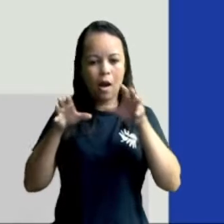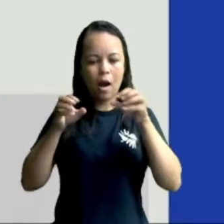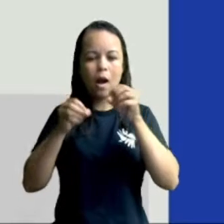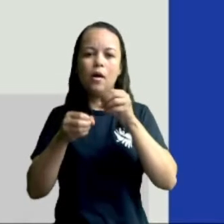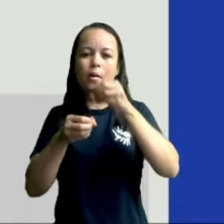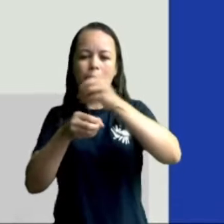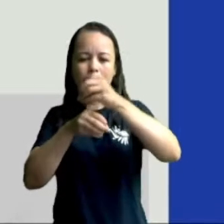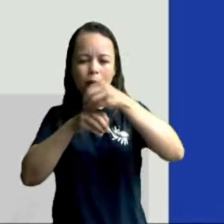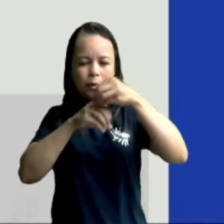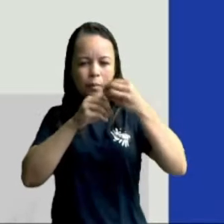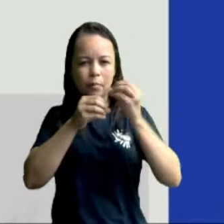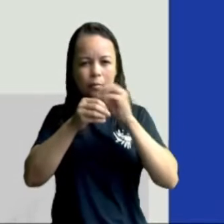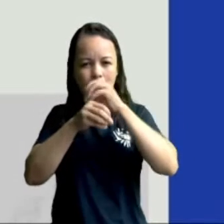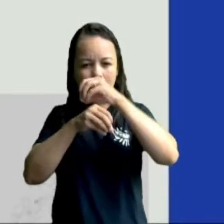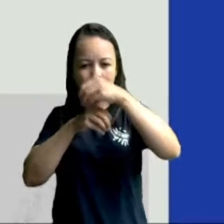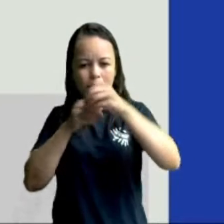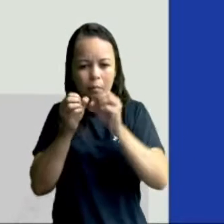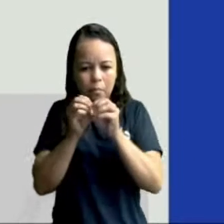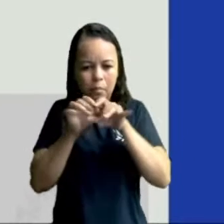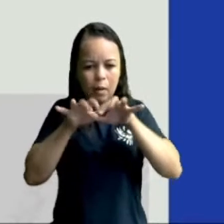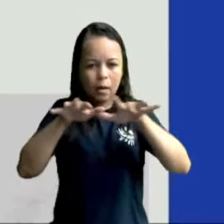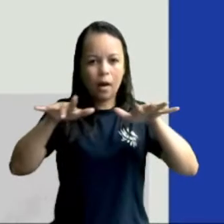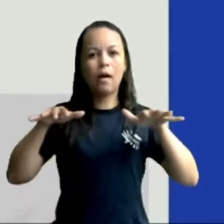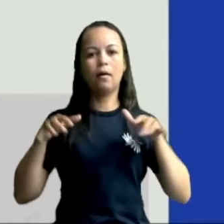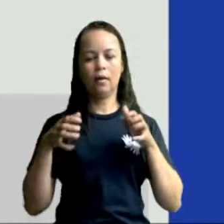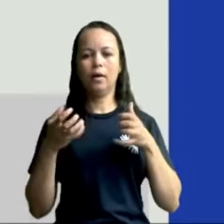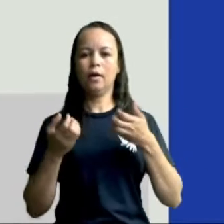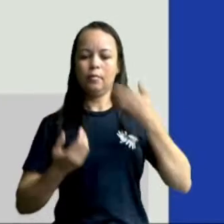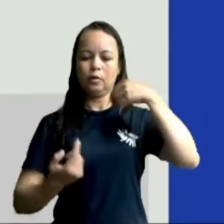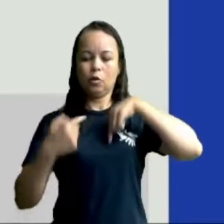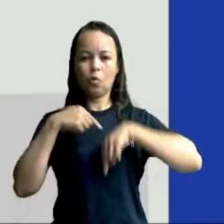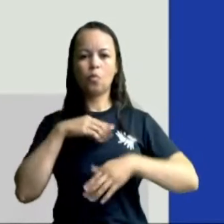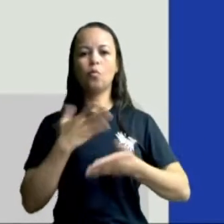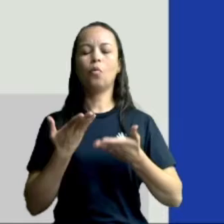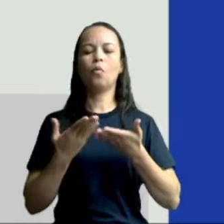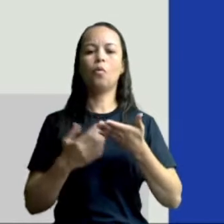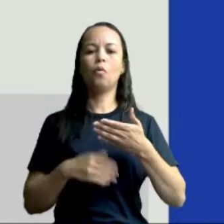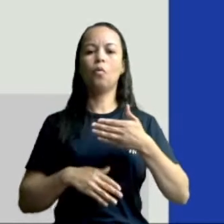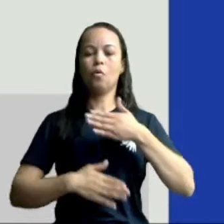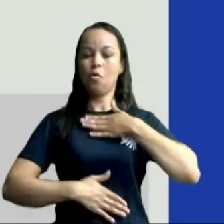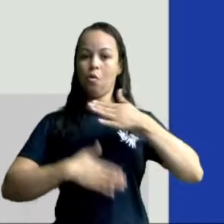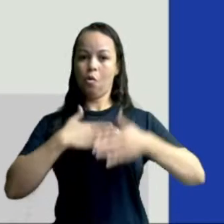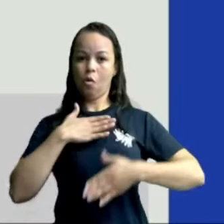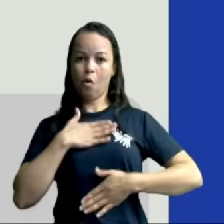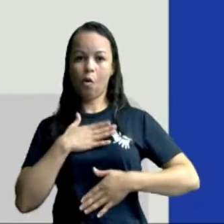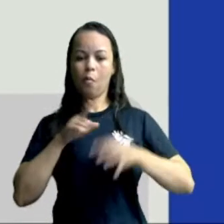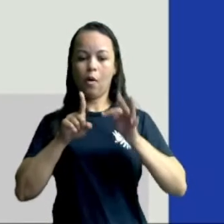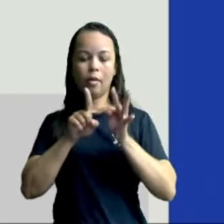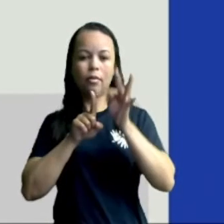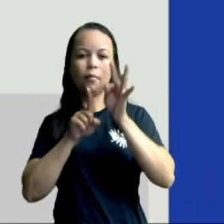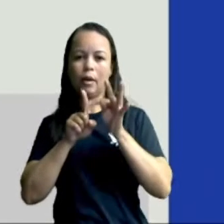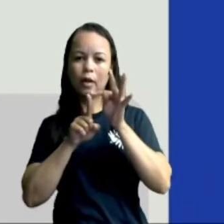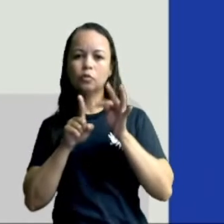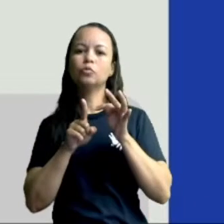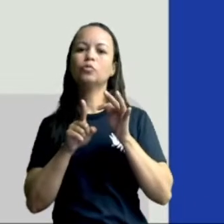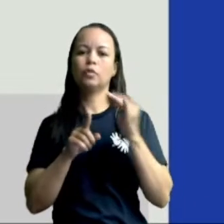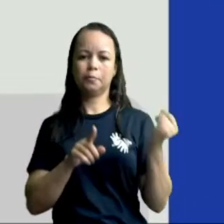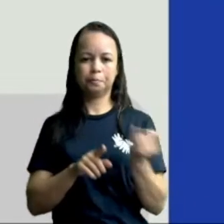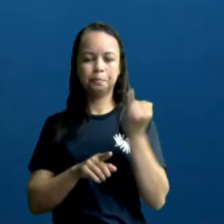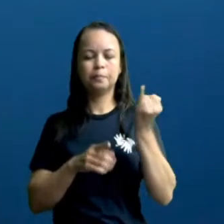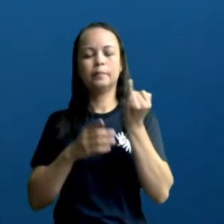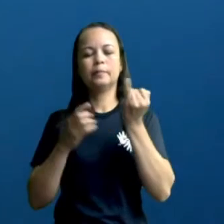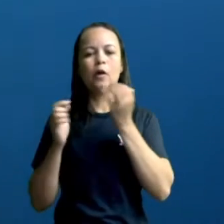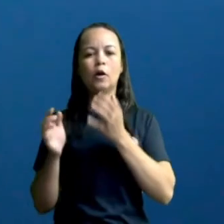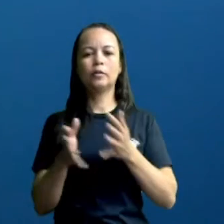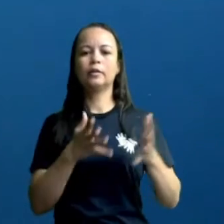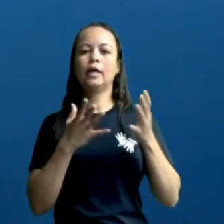cresçam e mantenham a temperatura corporal, mantenham as funções fisiológicas saudáveis do nosso corpo. Volta aqui comigo,